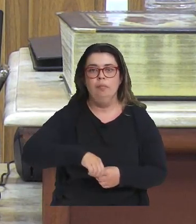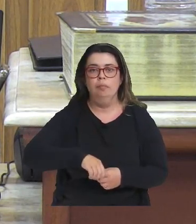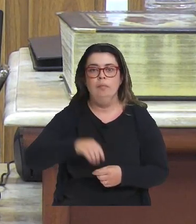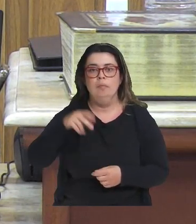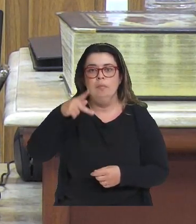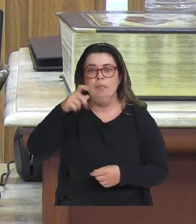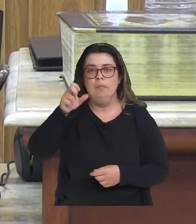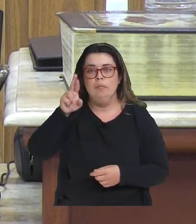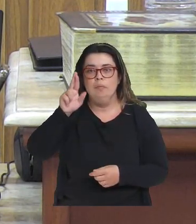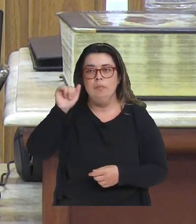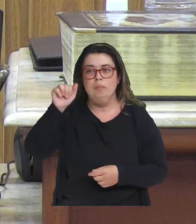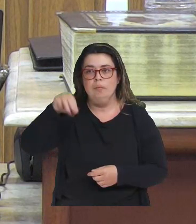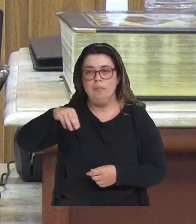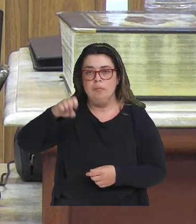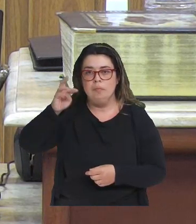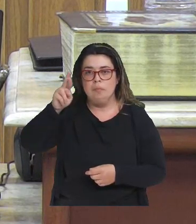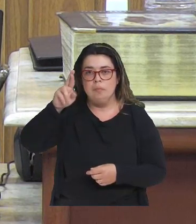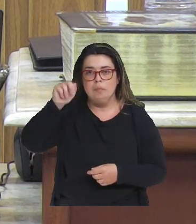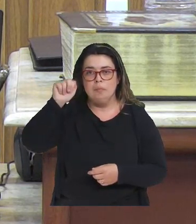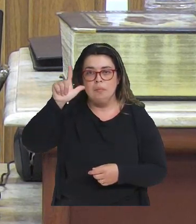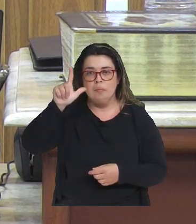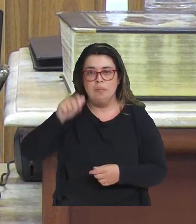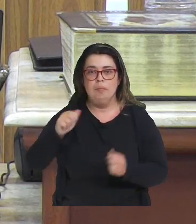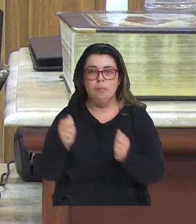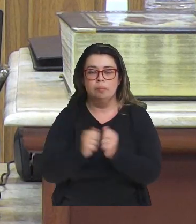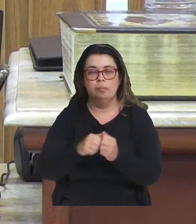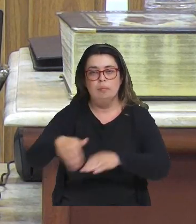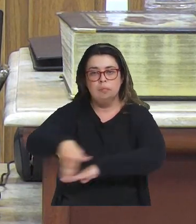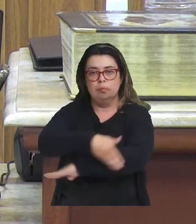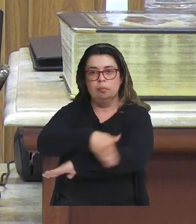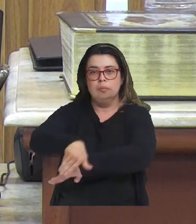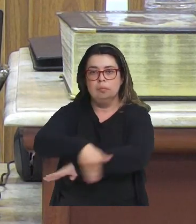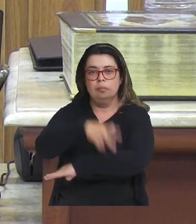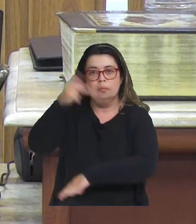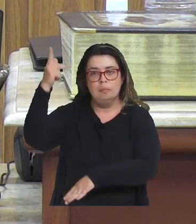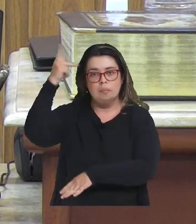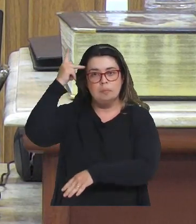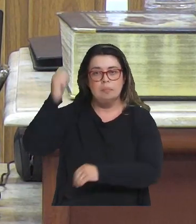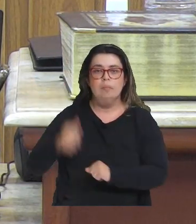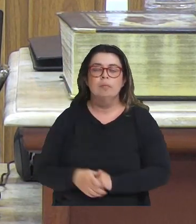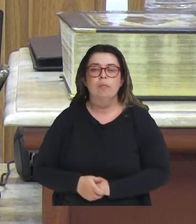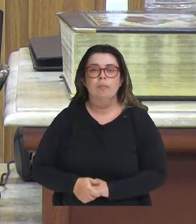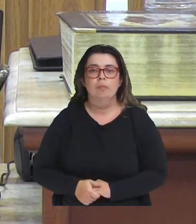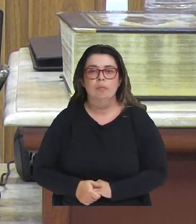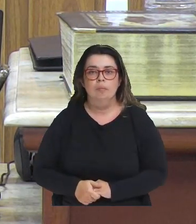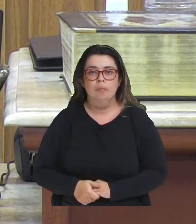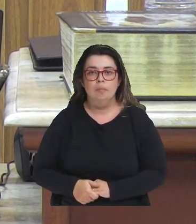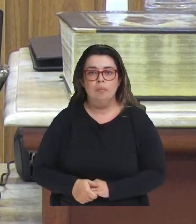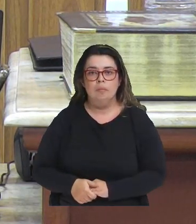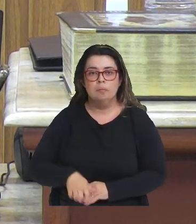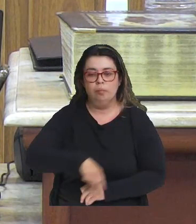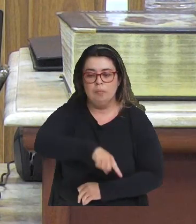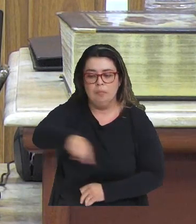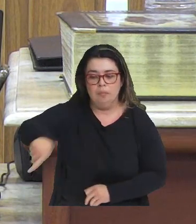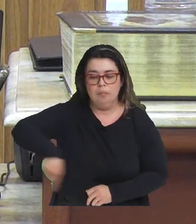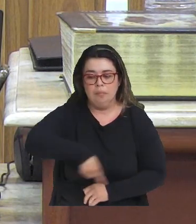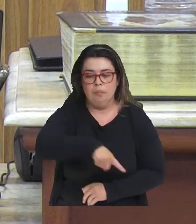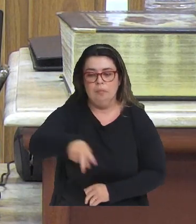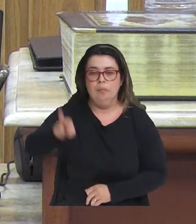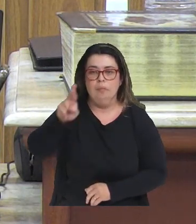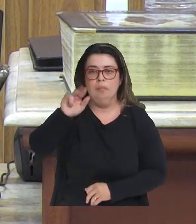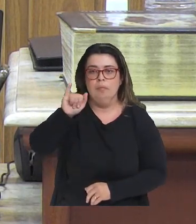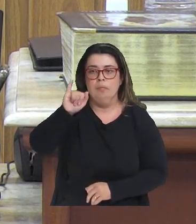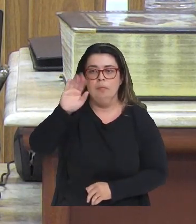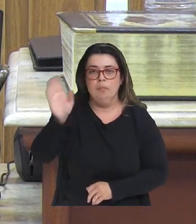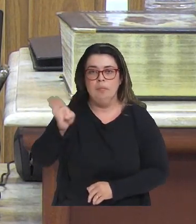Rua Leonor e Rua São Paulo, também uma ampliação. Rotatória da Avenida Rui Barbosa, portal lá no São